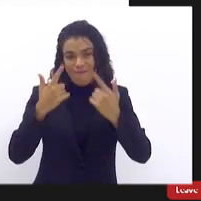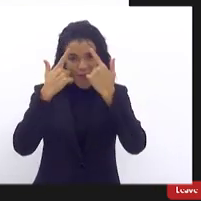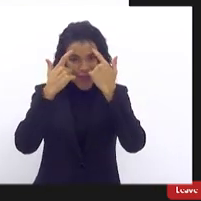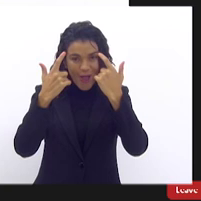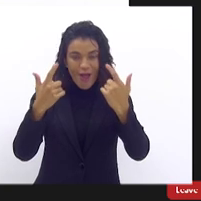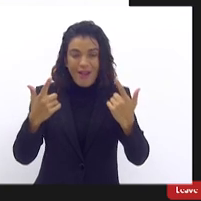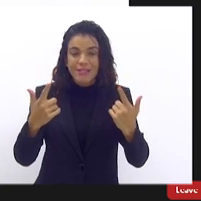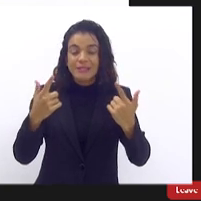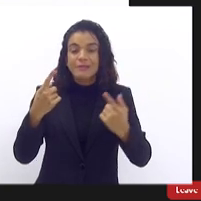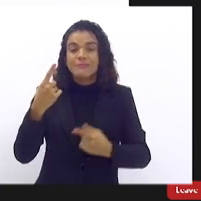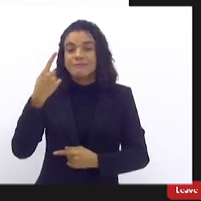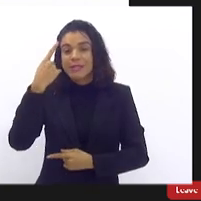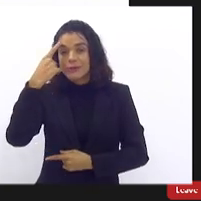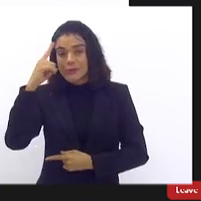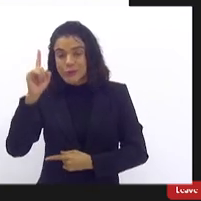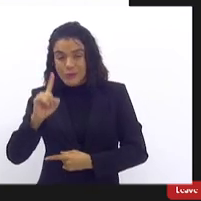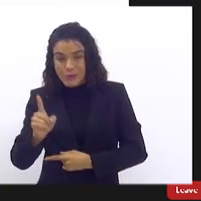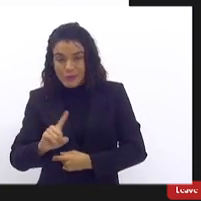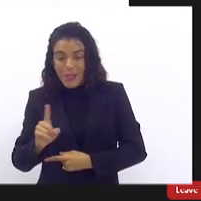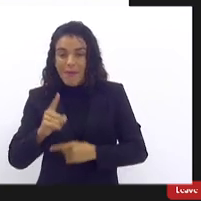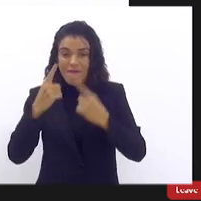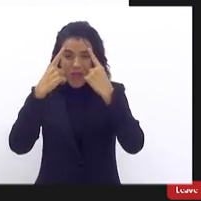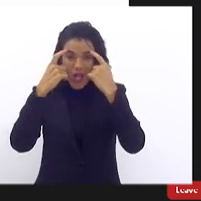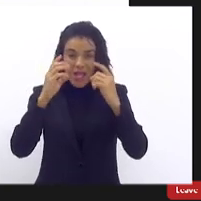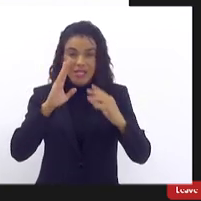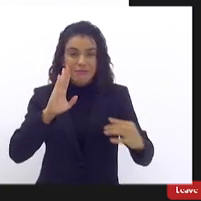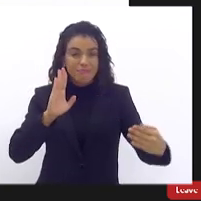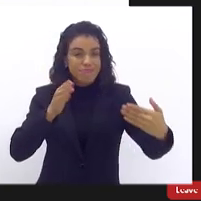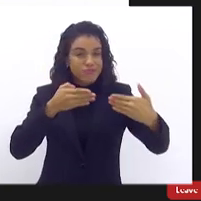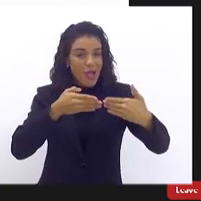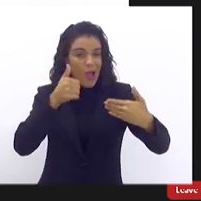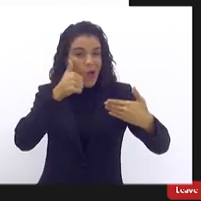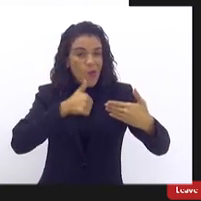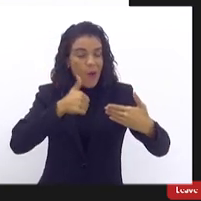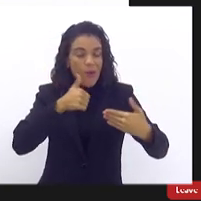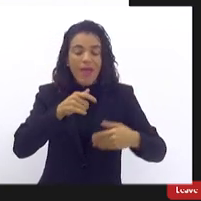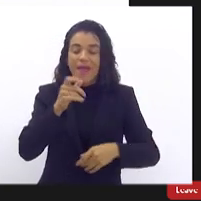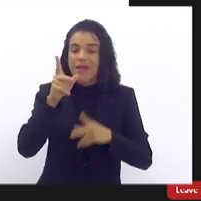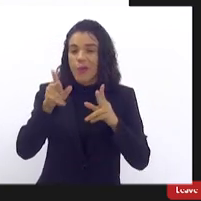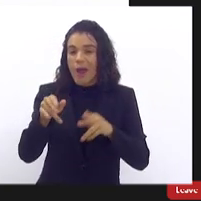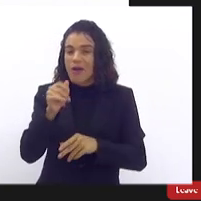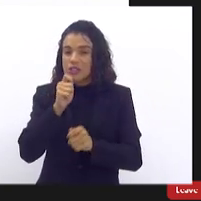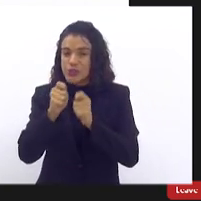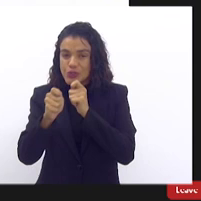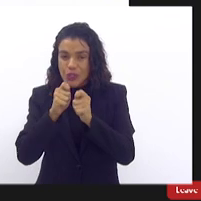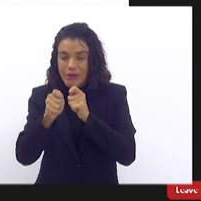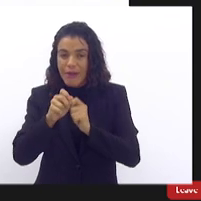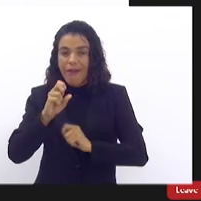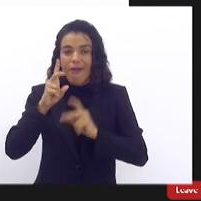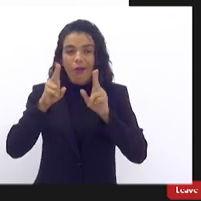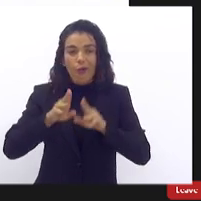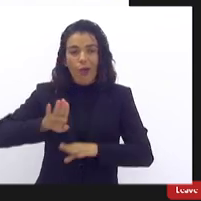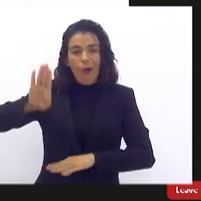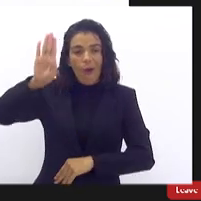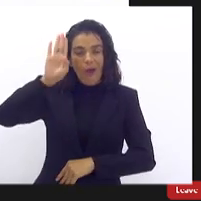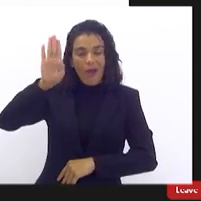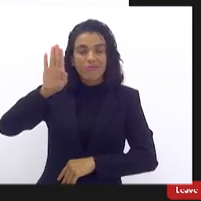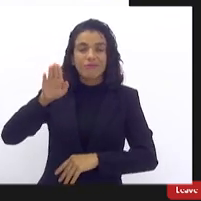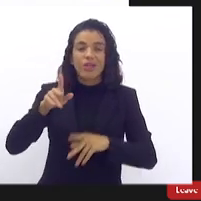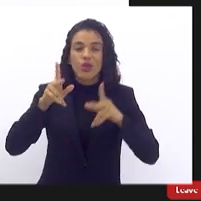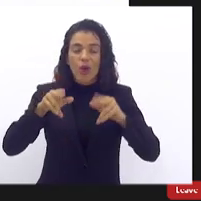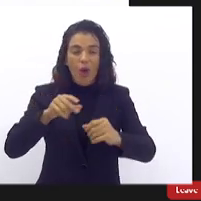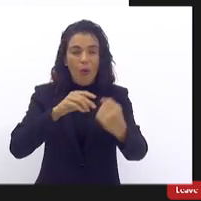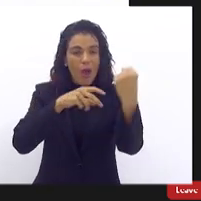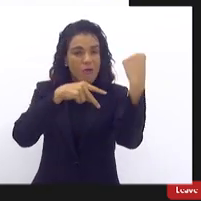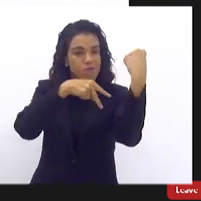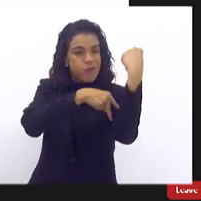violências, mas a gente sabe que uma violência dirigida, por exemplo, para uma mulher que se comunica, uma jornalista, uma candidata, uma ativista, ela